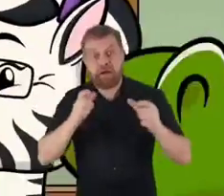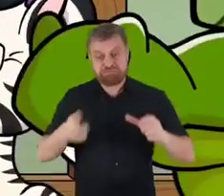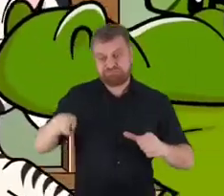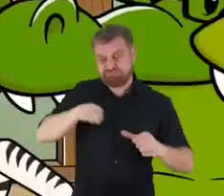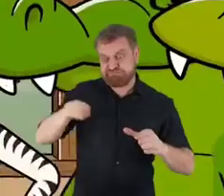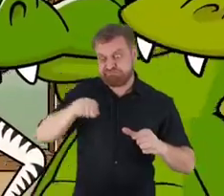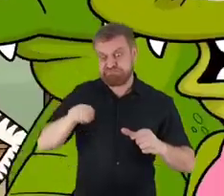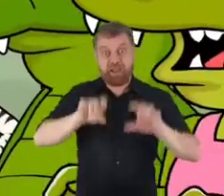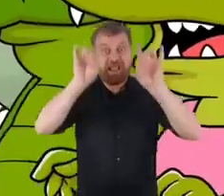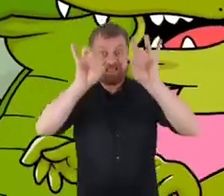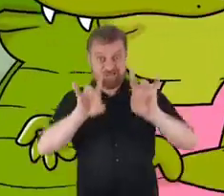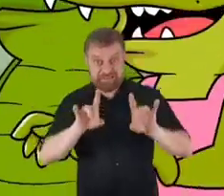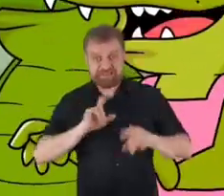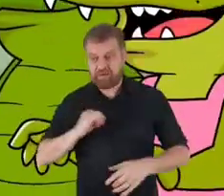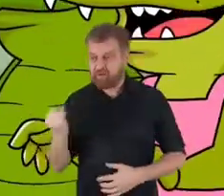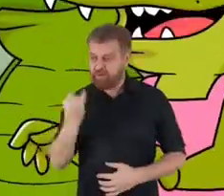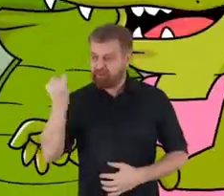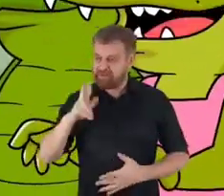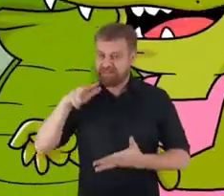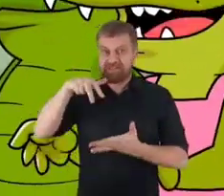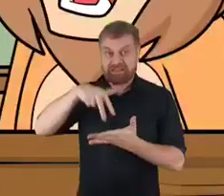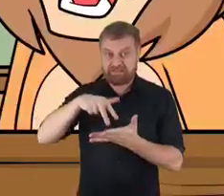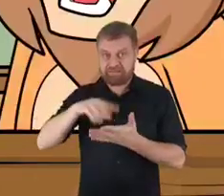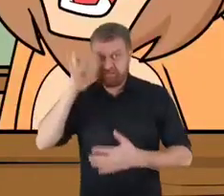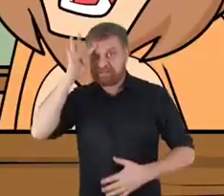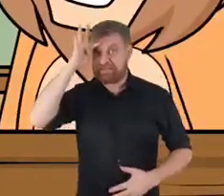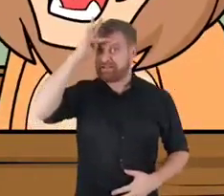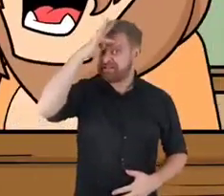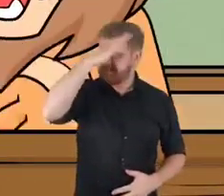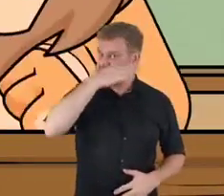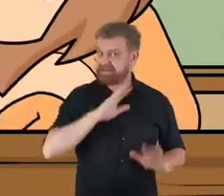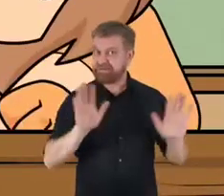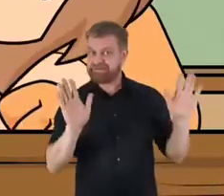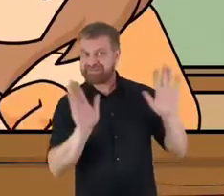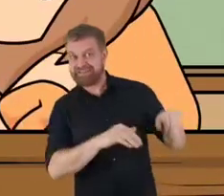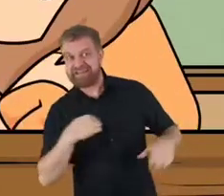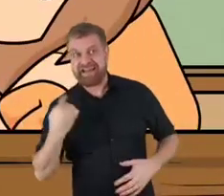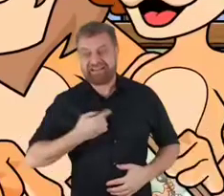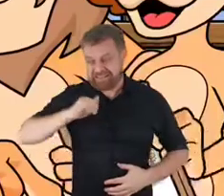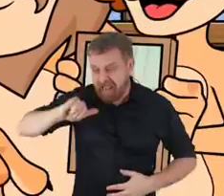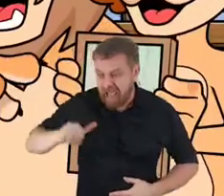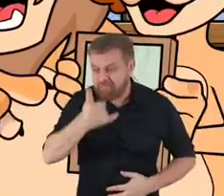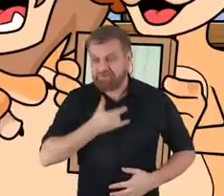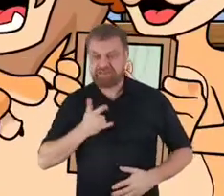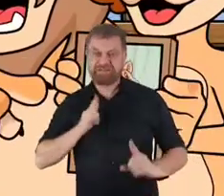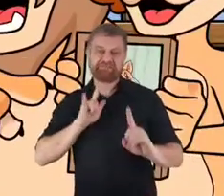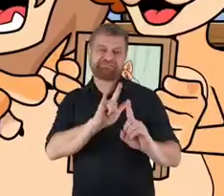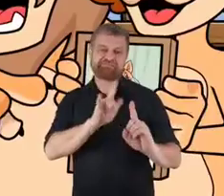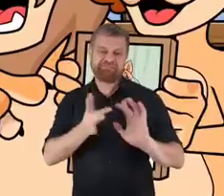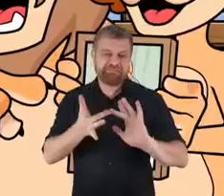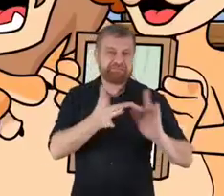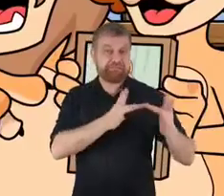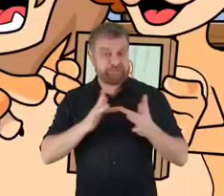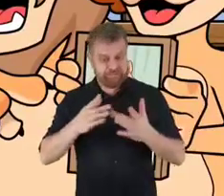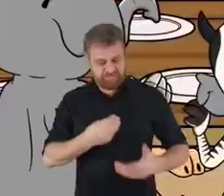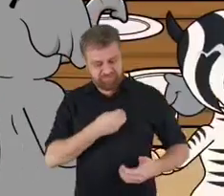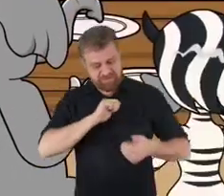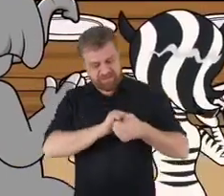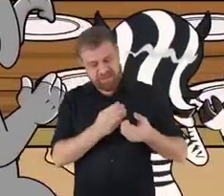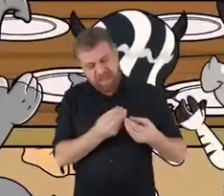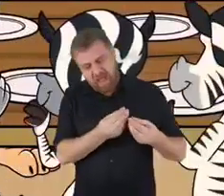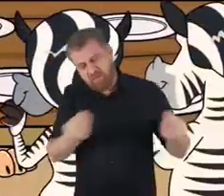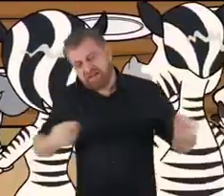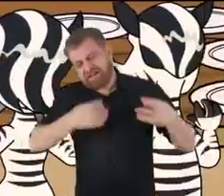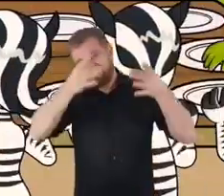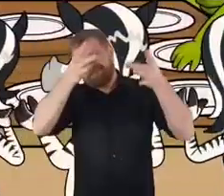O importante é estar presente, sem distrações, aproveitando a companhia de quem amamos. A verdadeira qualidade da vida está